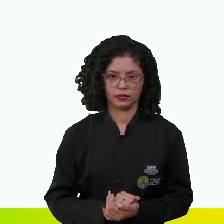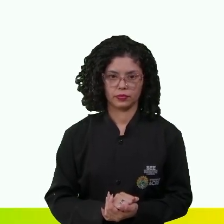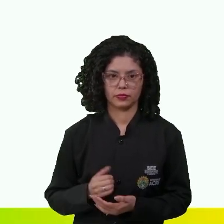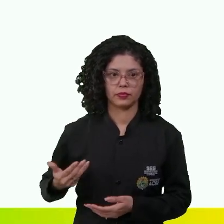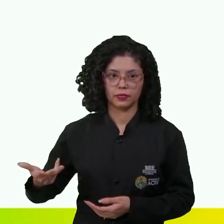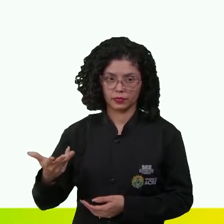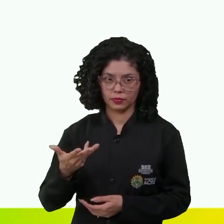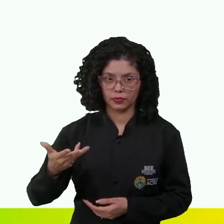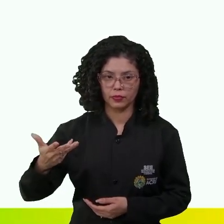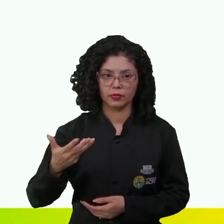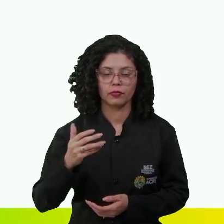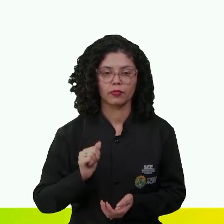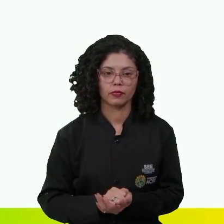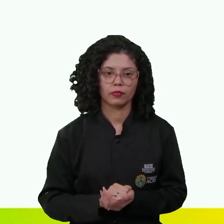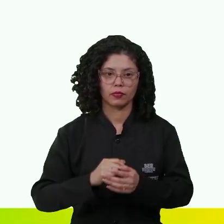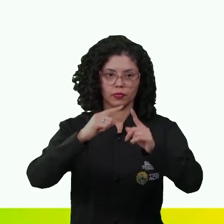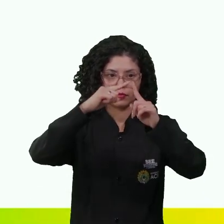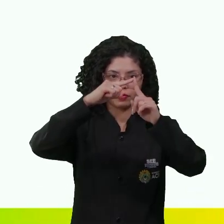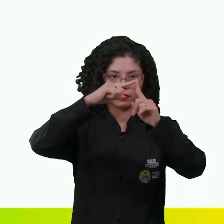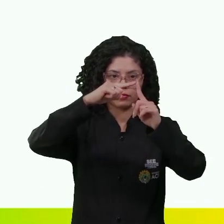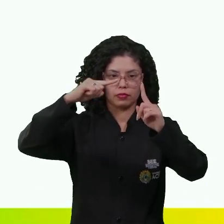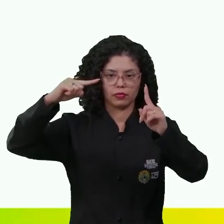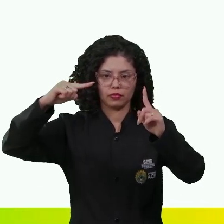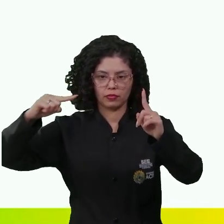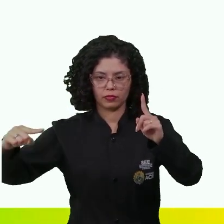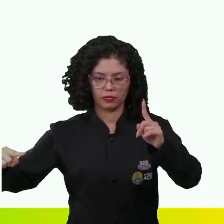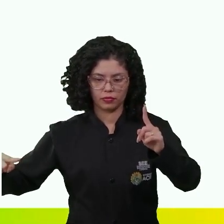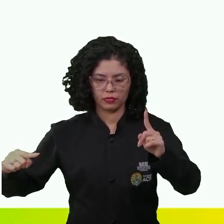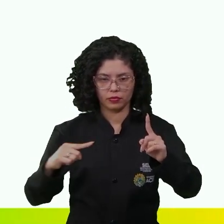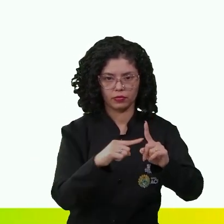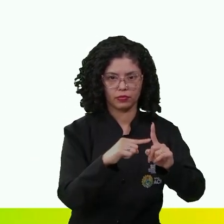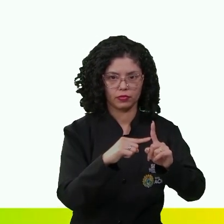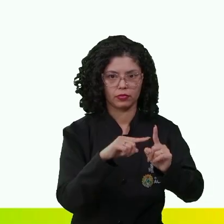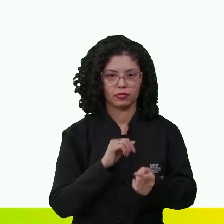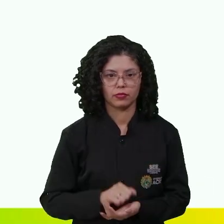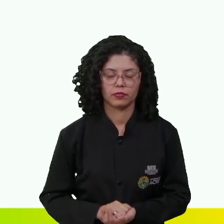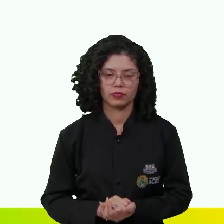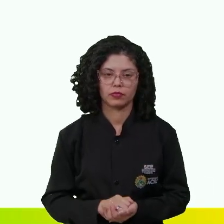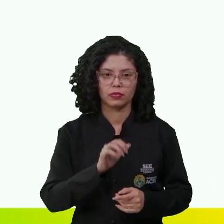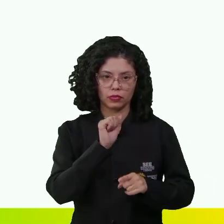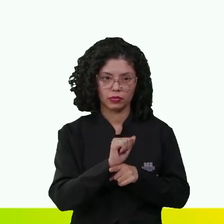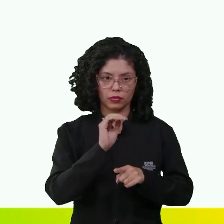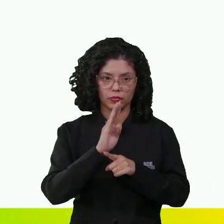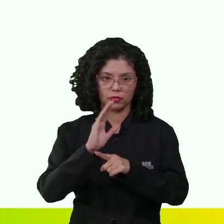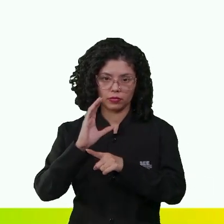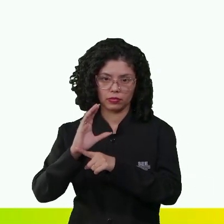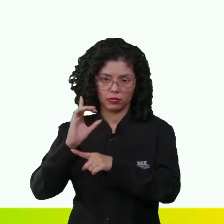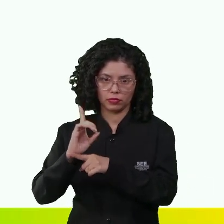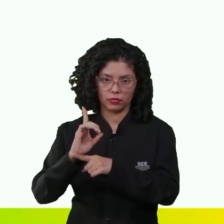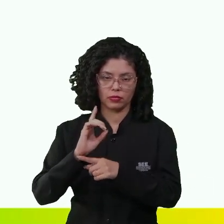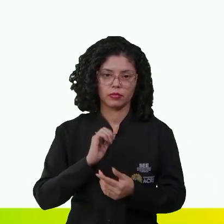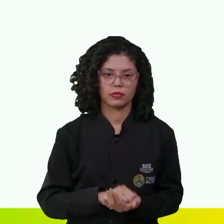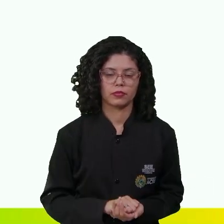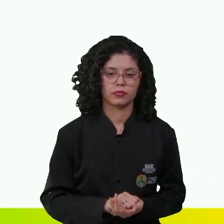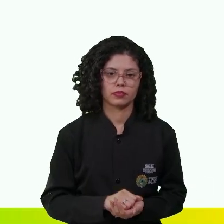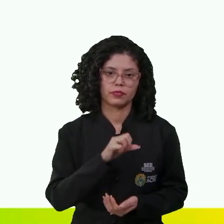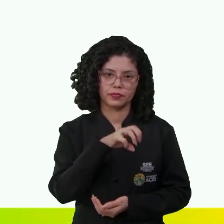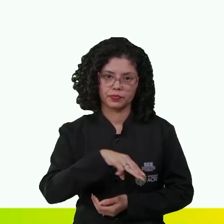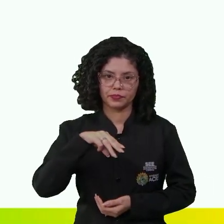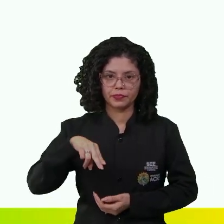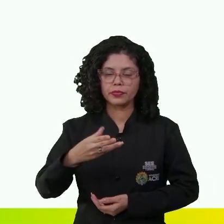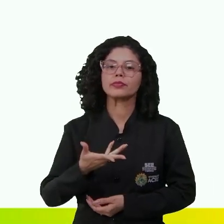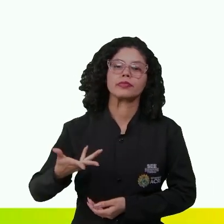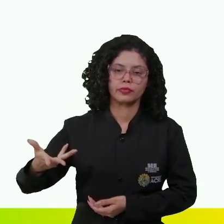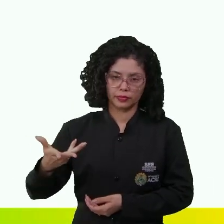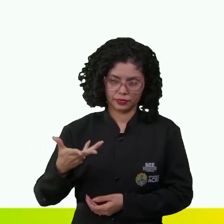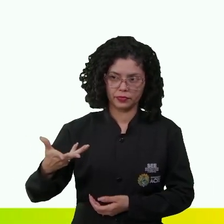base média de um trapézio. Em um trapézio ABCD, se MN é a